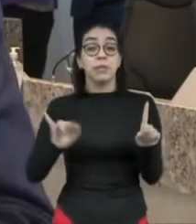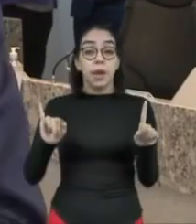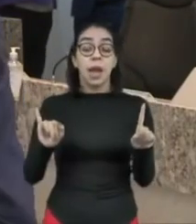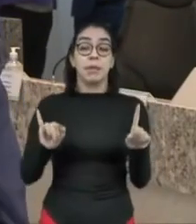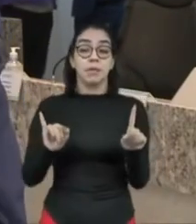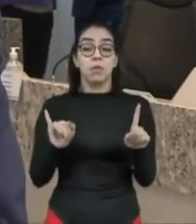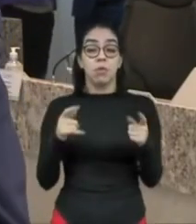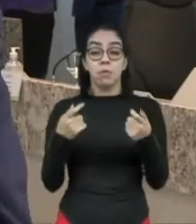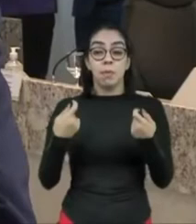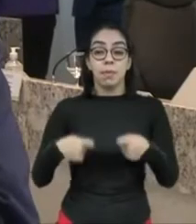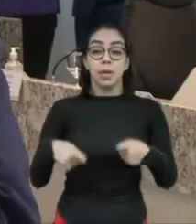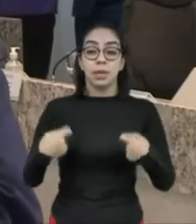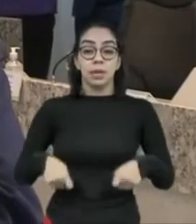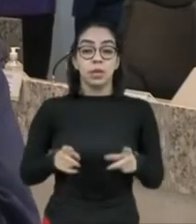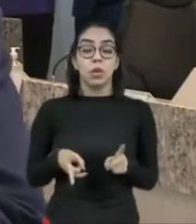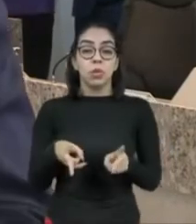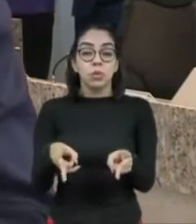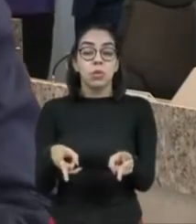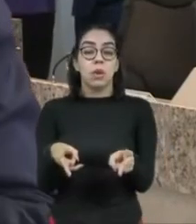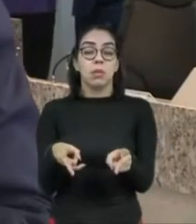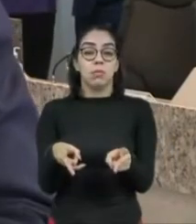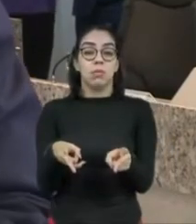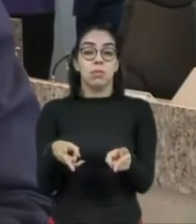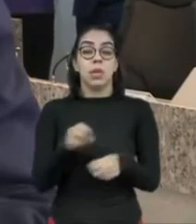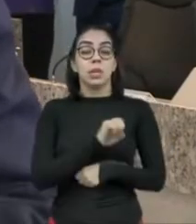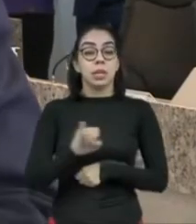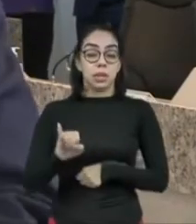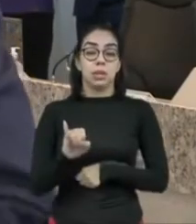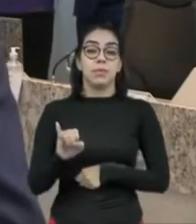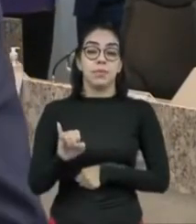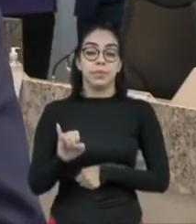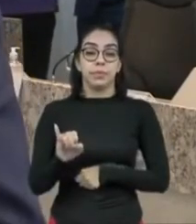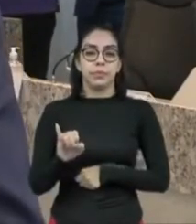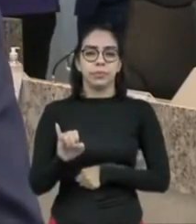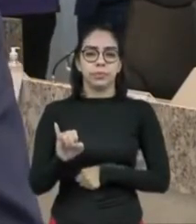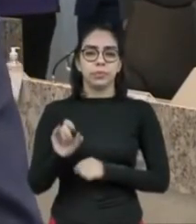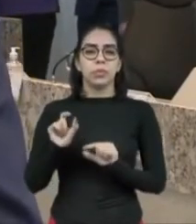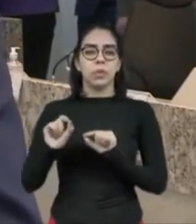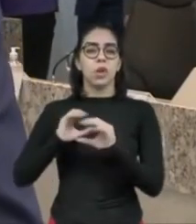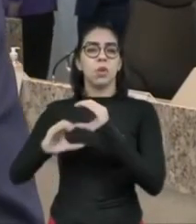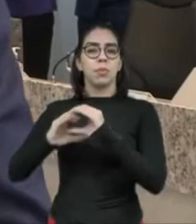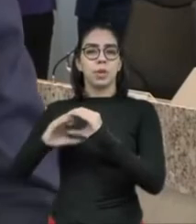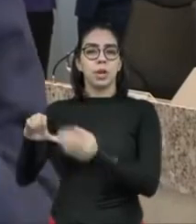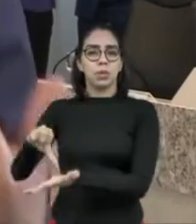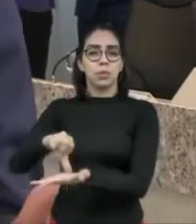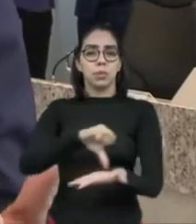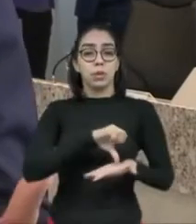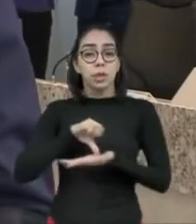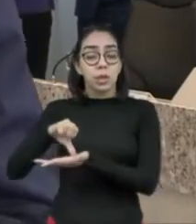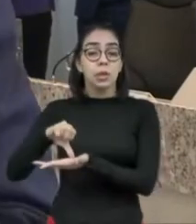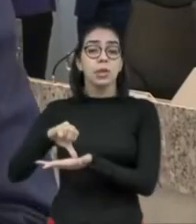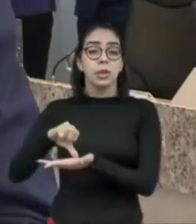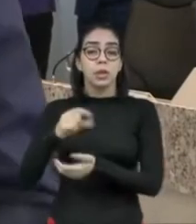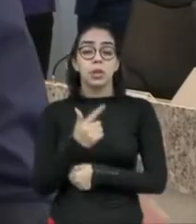permanente, independentemente desse prazo, nessa relação que temos com os Tribunais Regionais do Trabalho e o